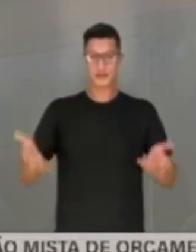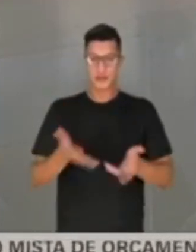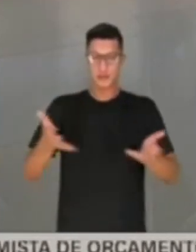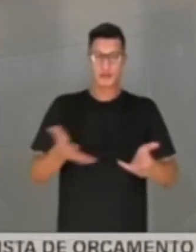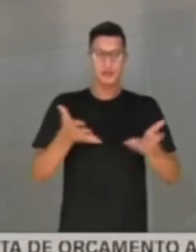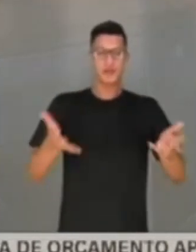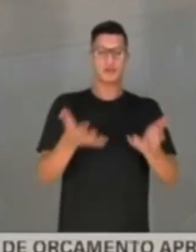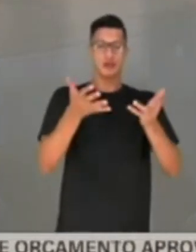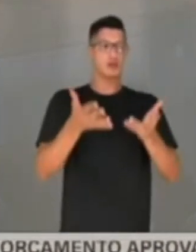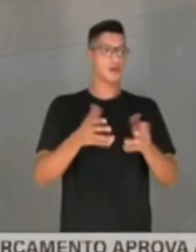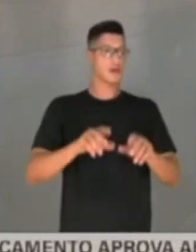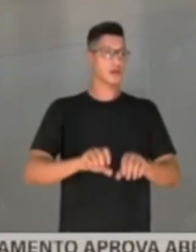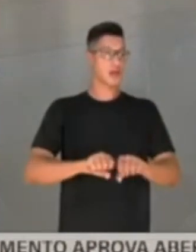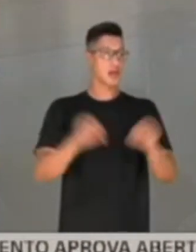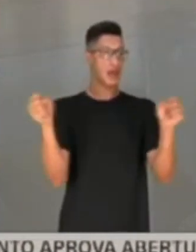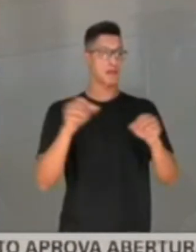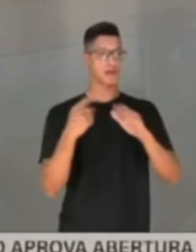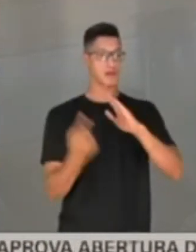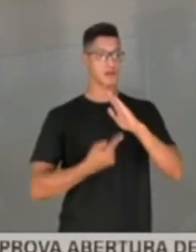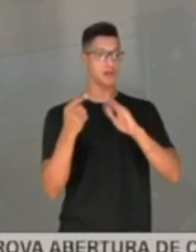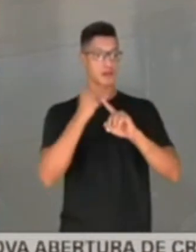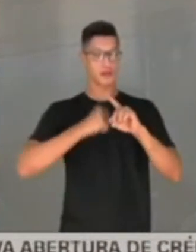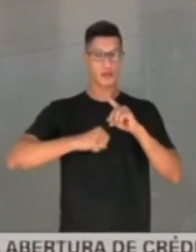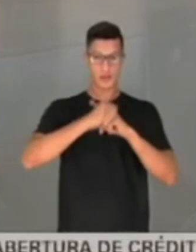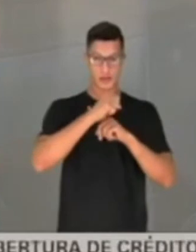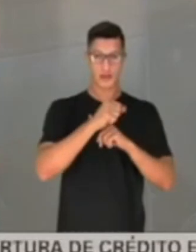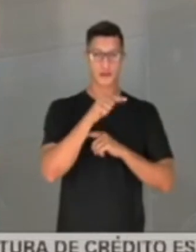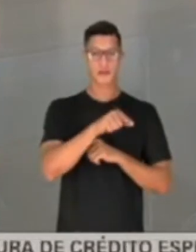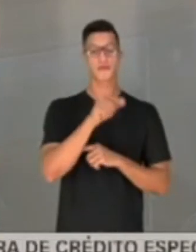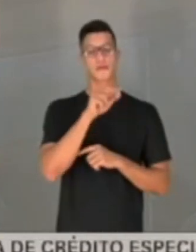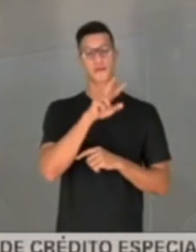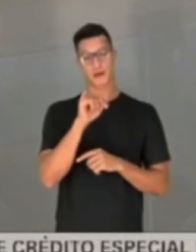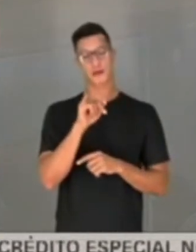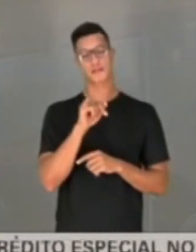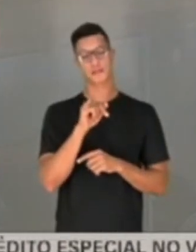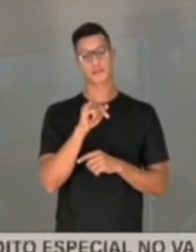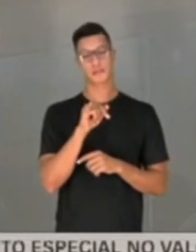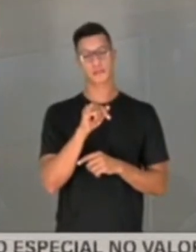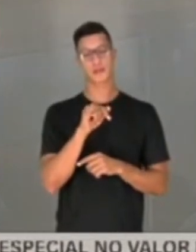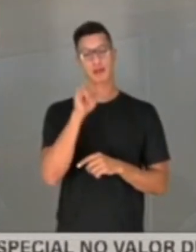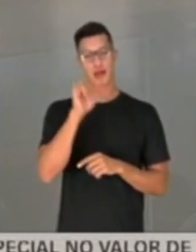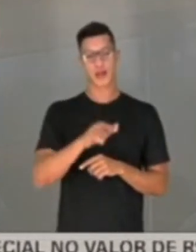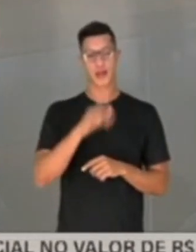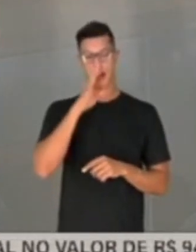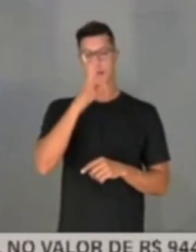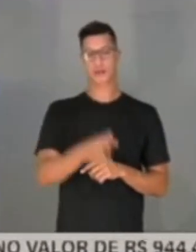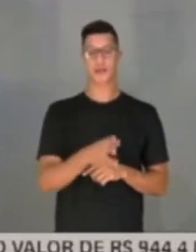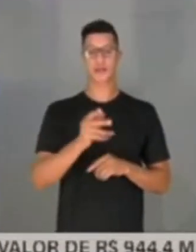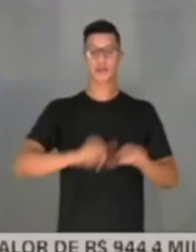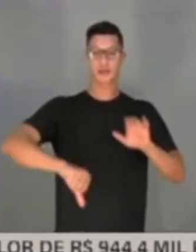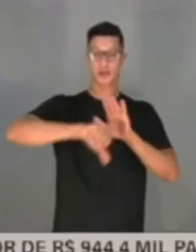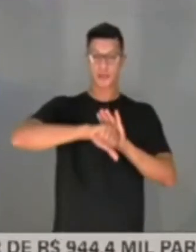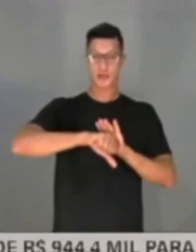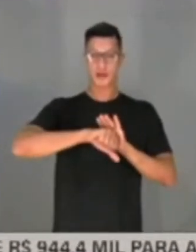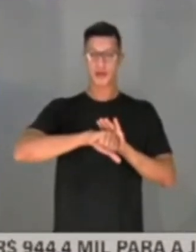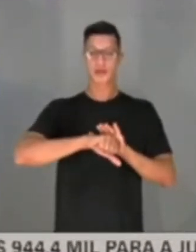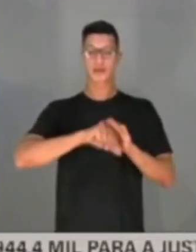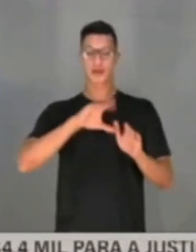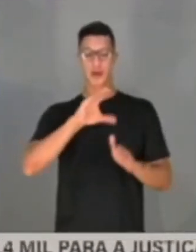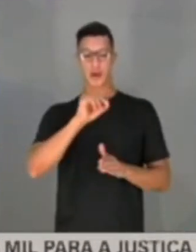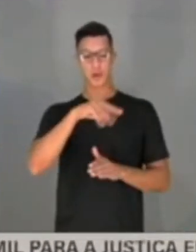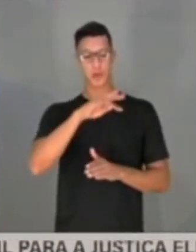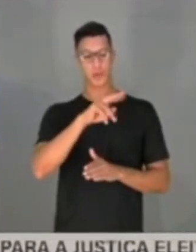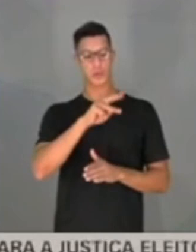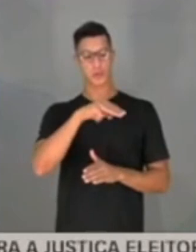incentivador da quebra do isolamento social. O senhor é acusado de ser um criminoso